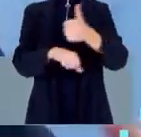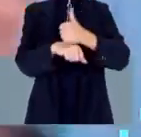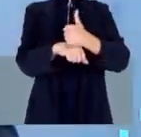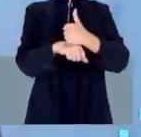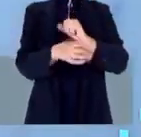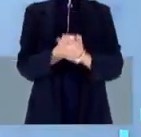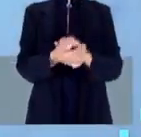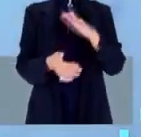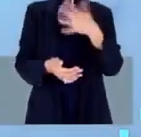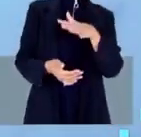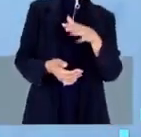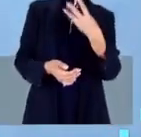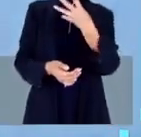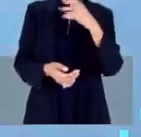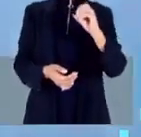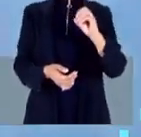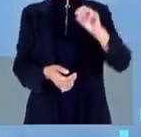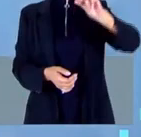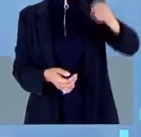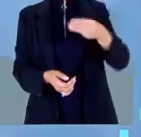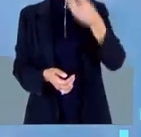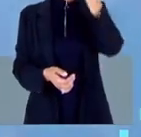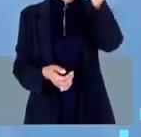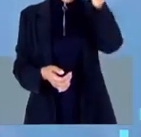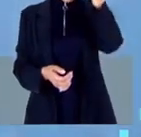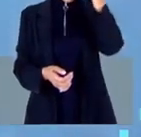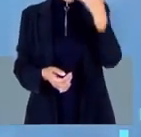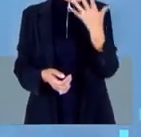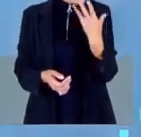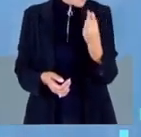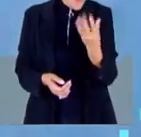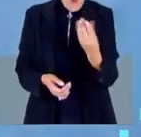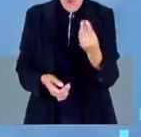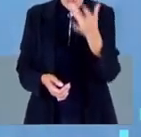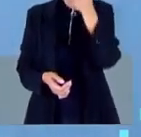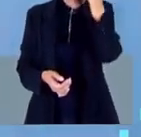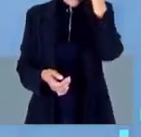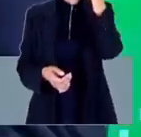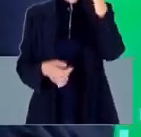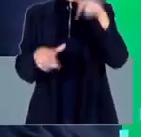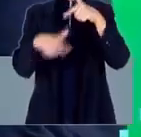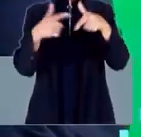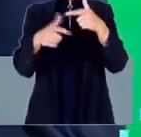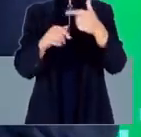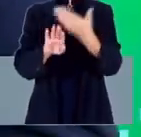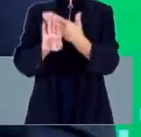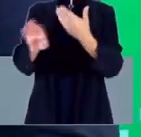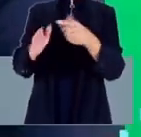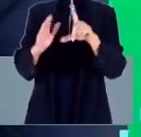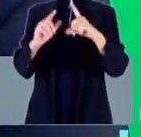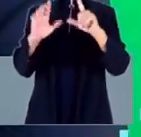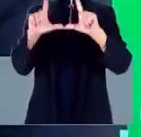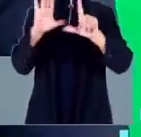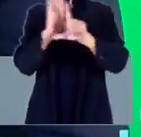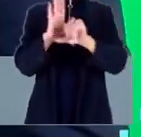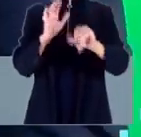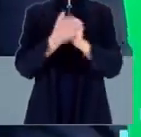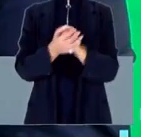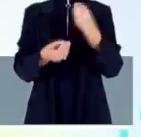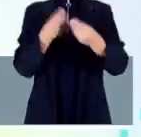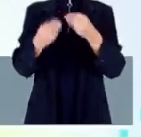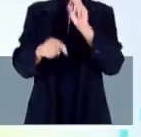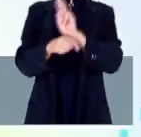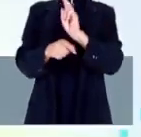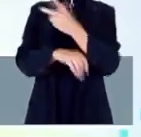são mais ou menos 40 milhões de trabalhadores É muita gente na informalidade agora qual o projeto para proteção do